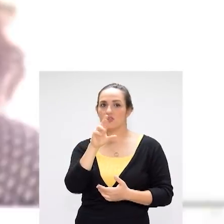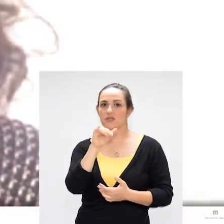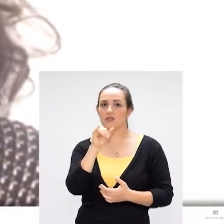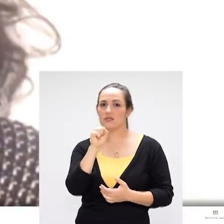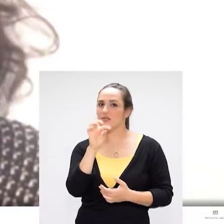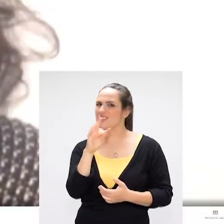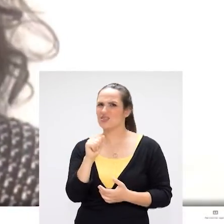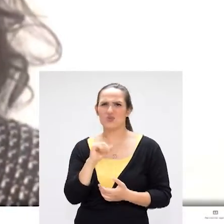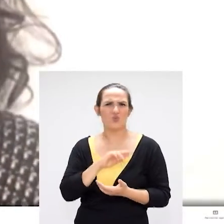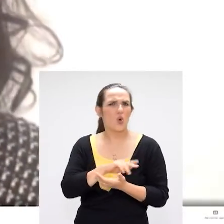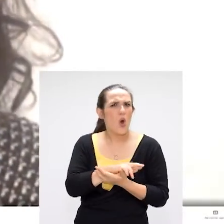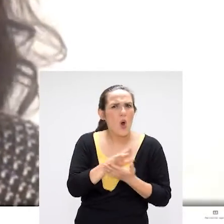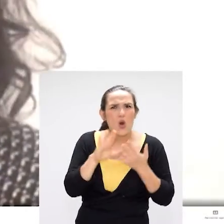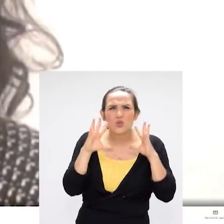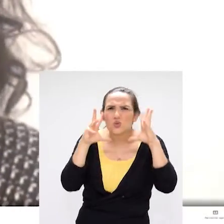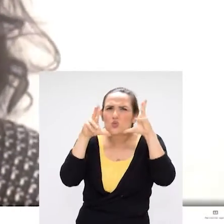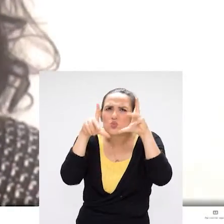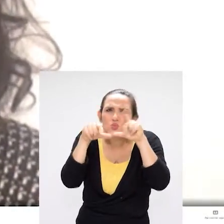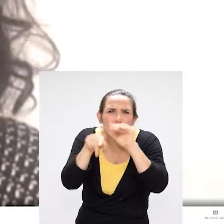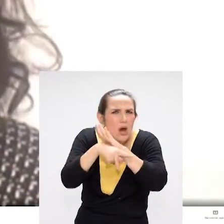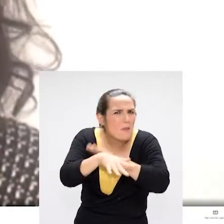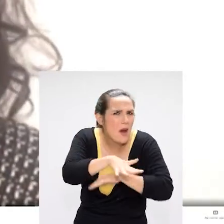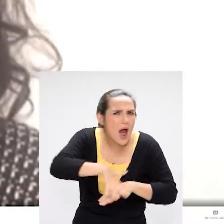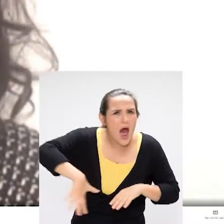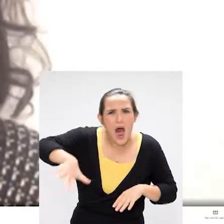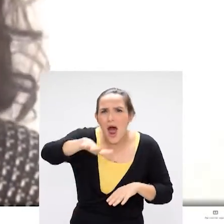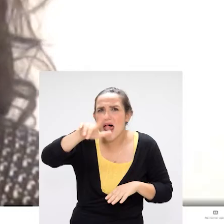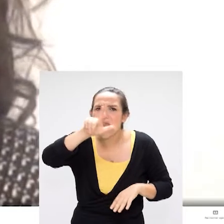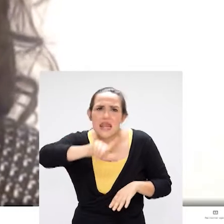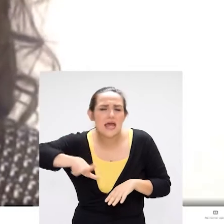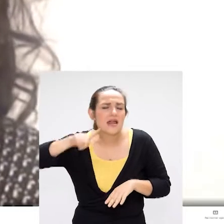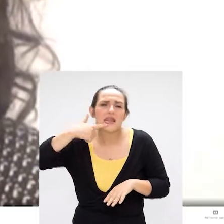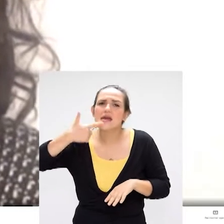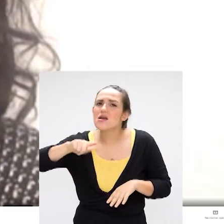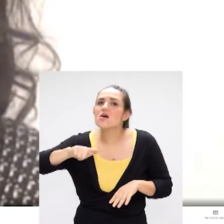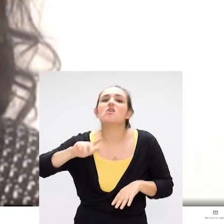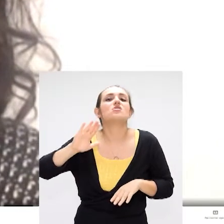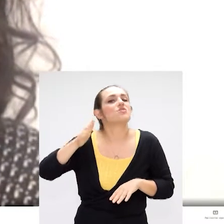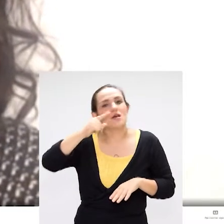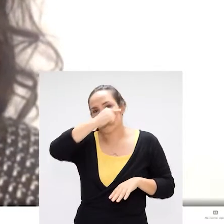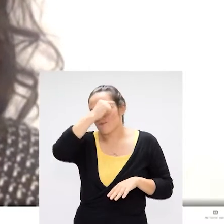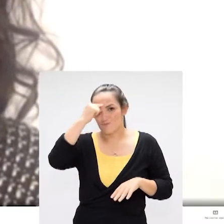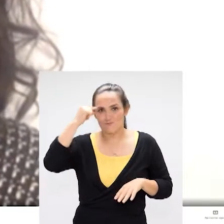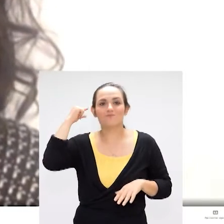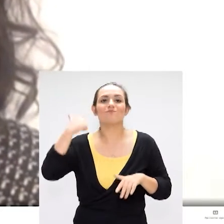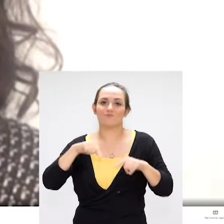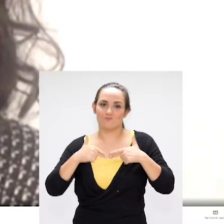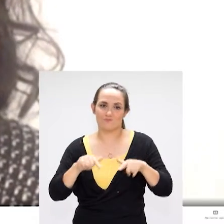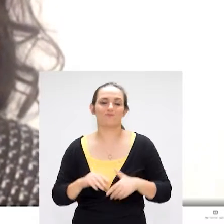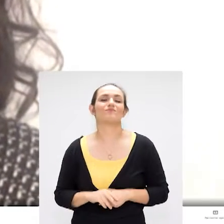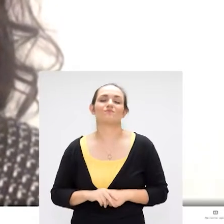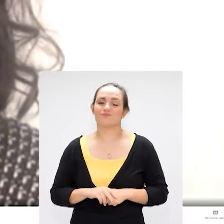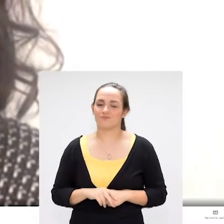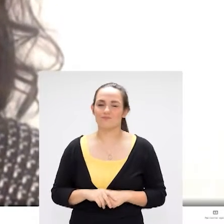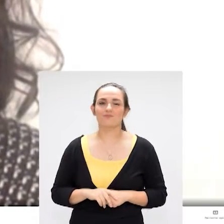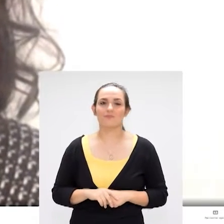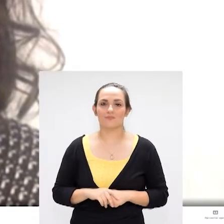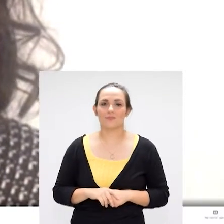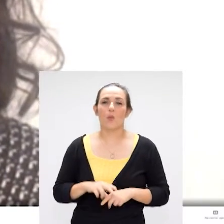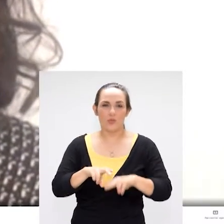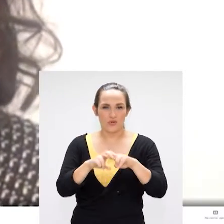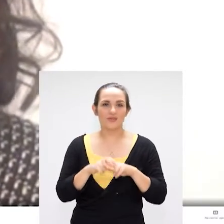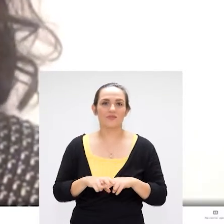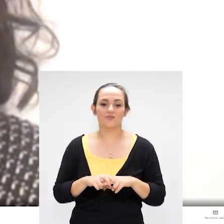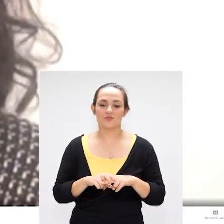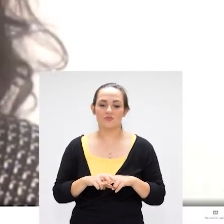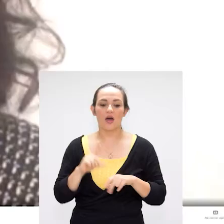pensar, em todas as áreas, né, da atividade humana, o Lobato esteve presente. Ou seja, 400 páginas